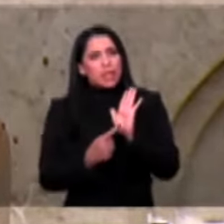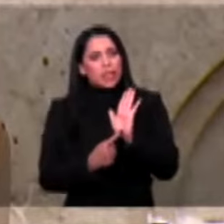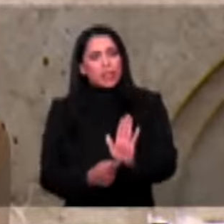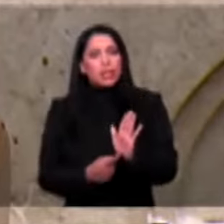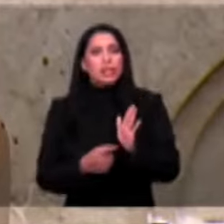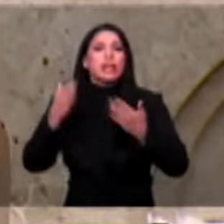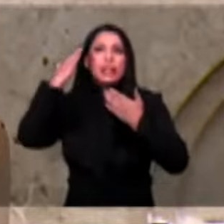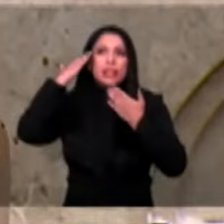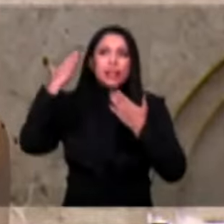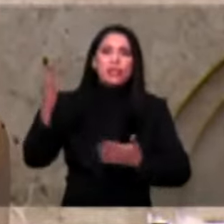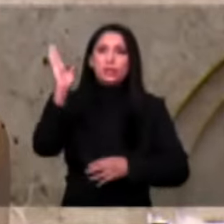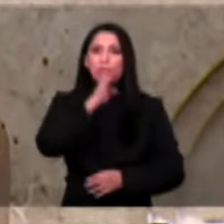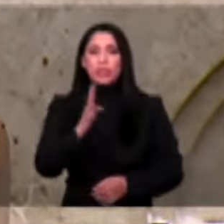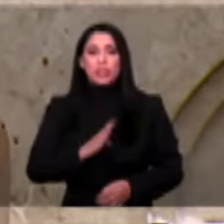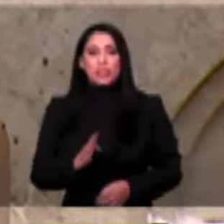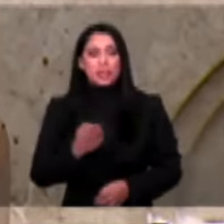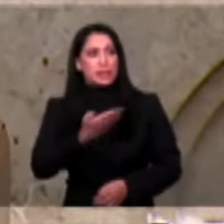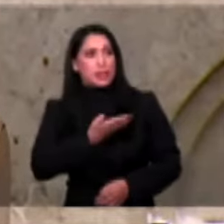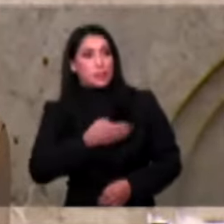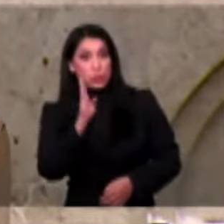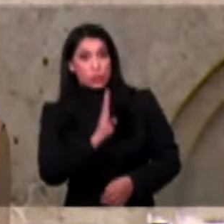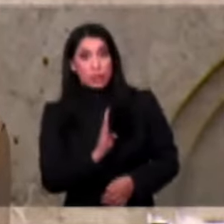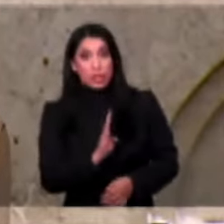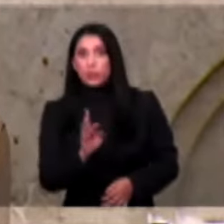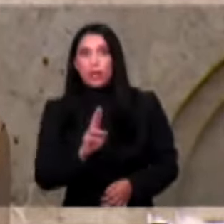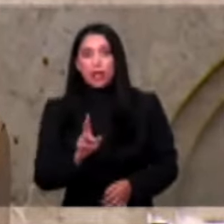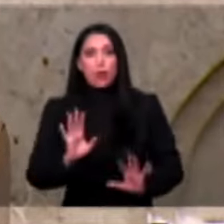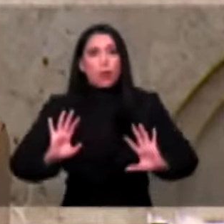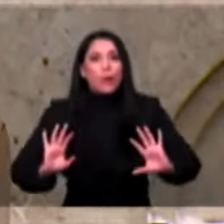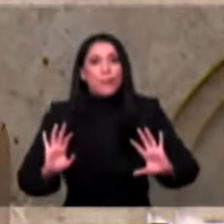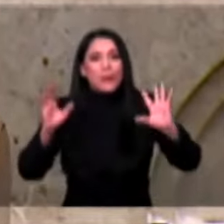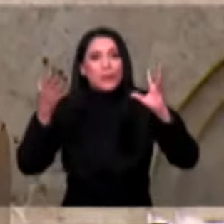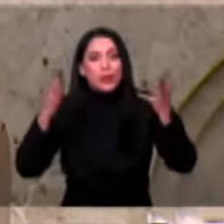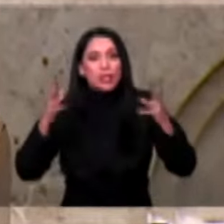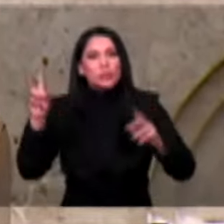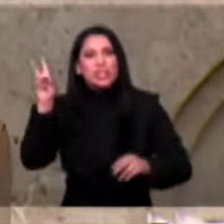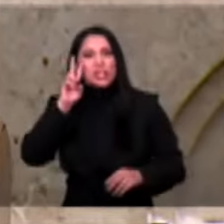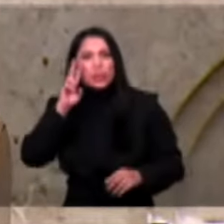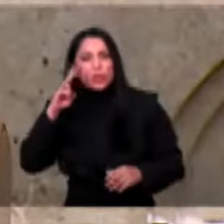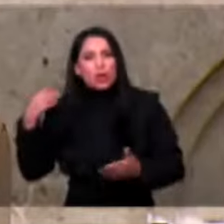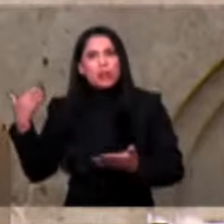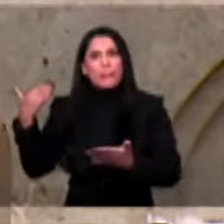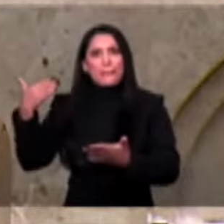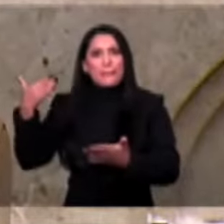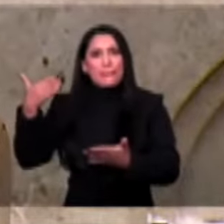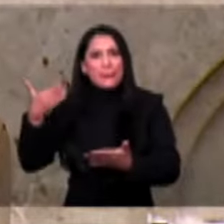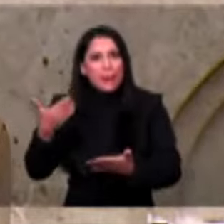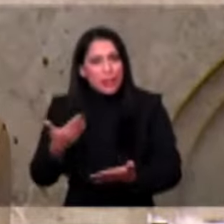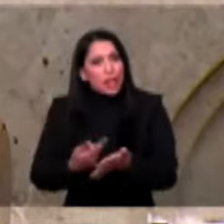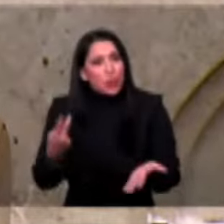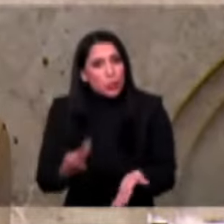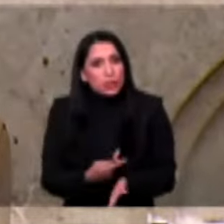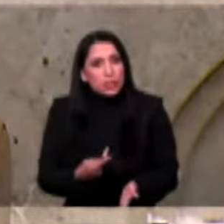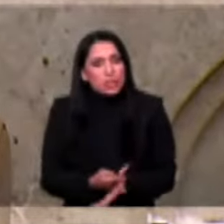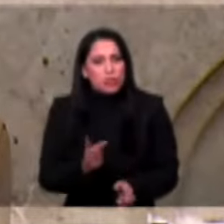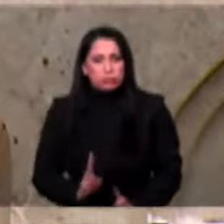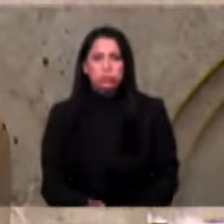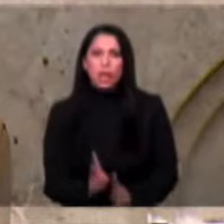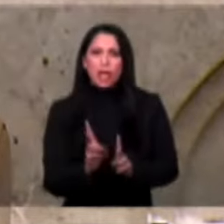brasileiros e amigos do Brasil, comemoramos a cadeia histórica de acontecimentos, obra contínua